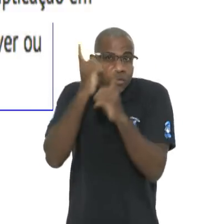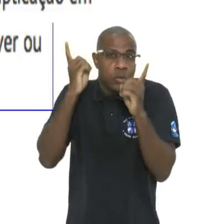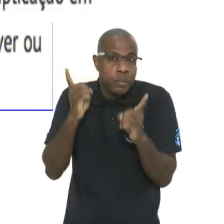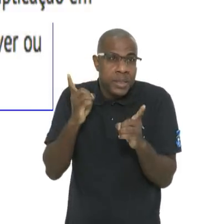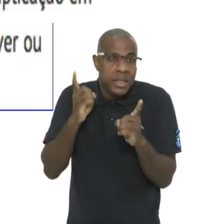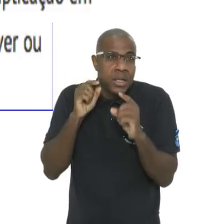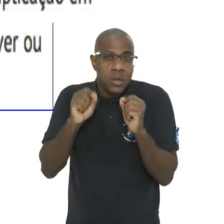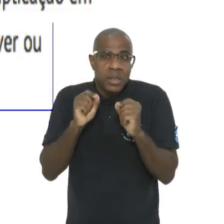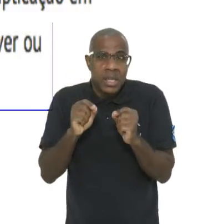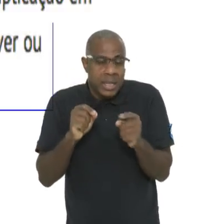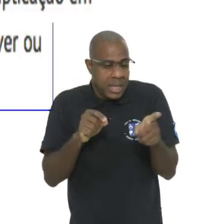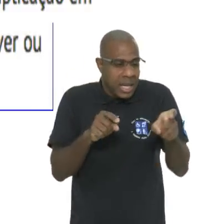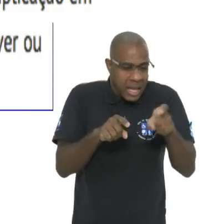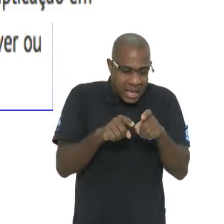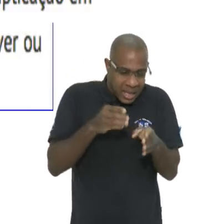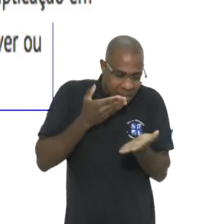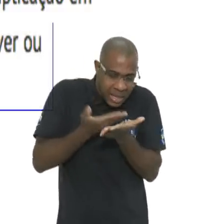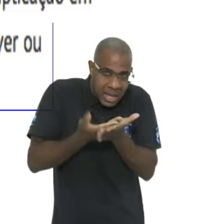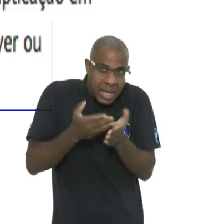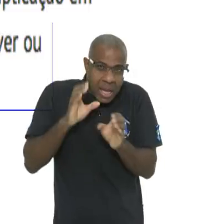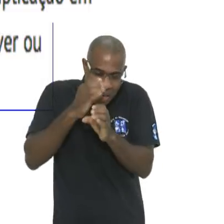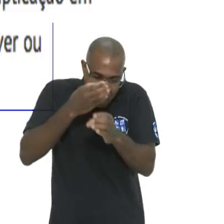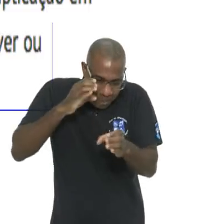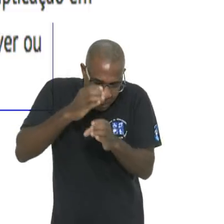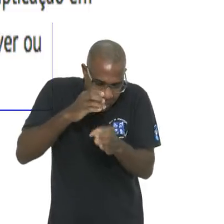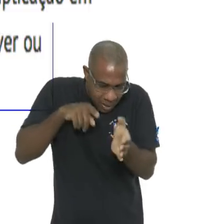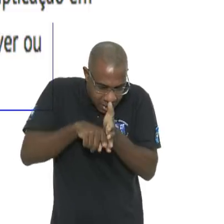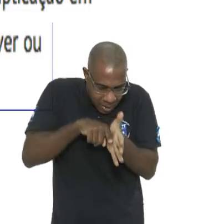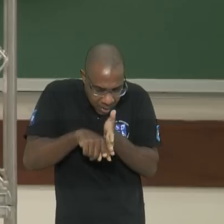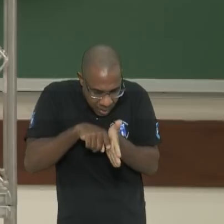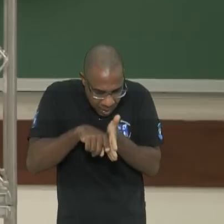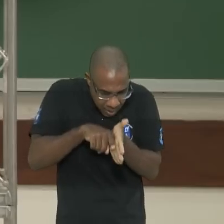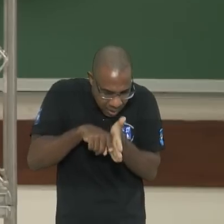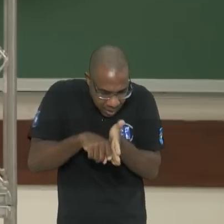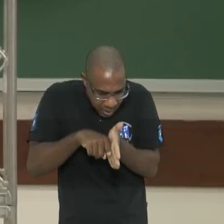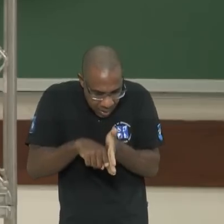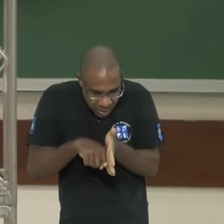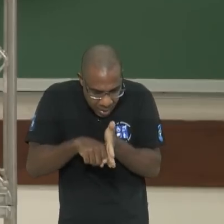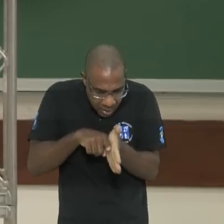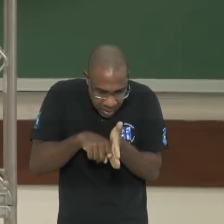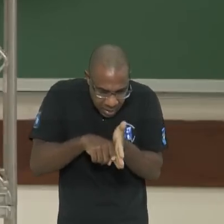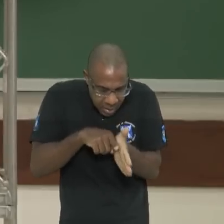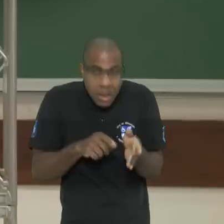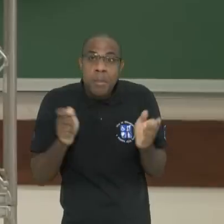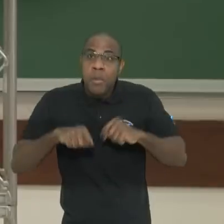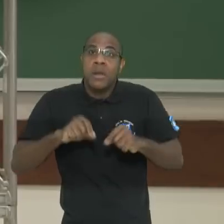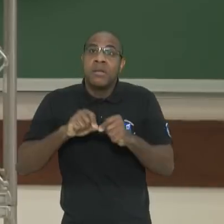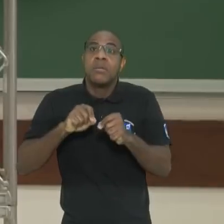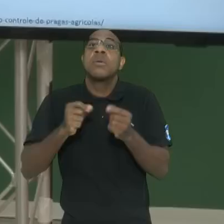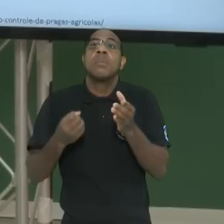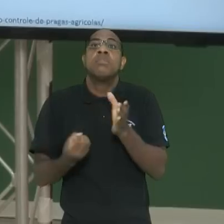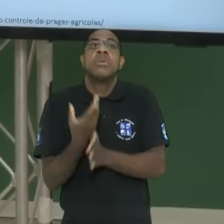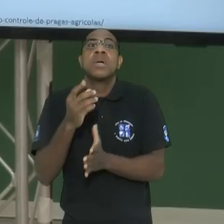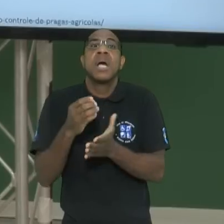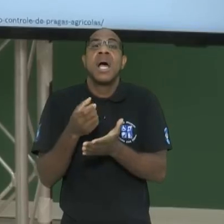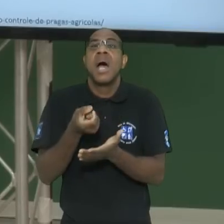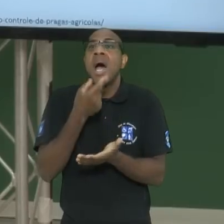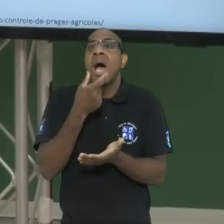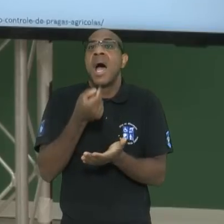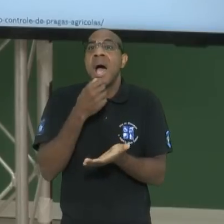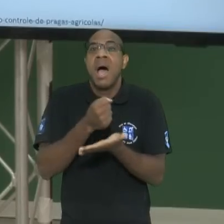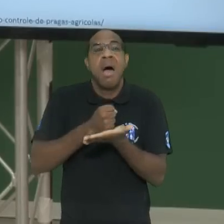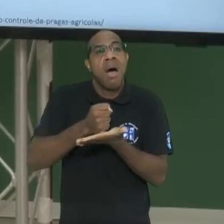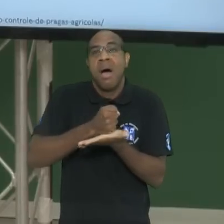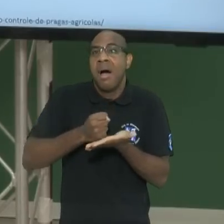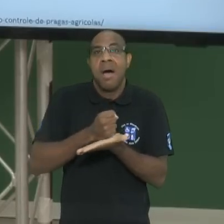reproduzir ela em laboratório, estudar, você pode usar ela como uma biorremediação, ou seja, um processo